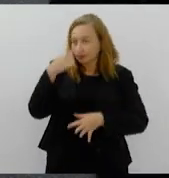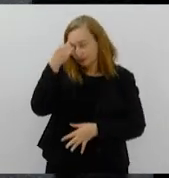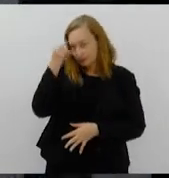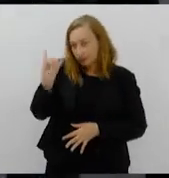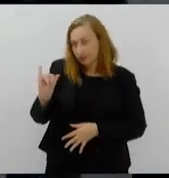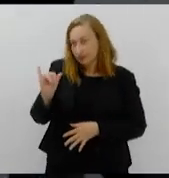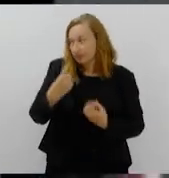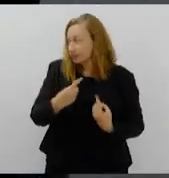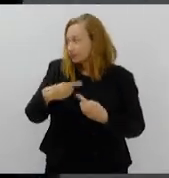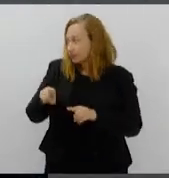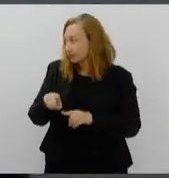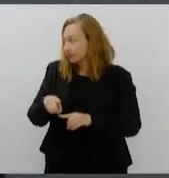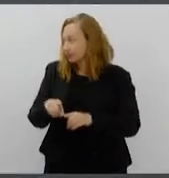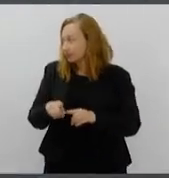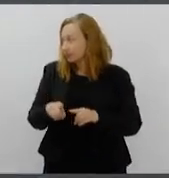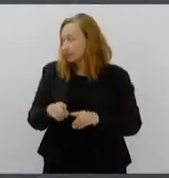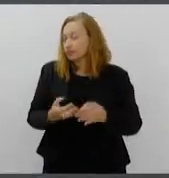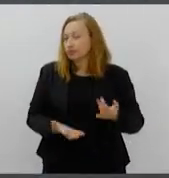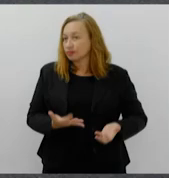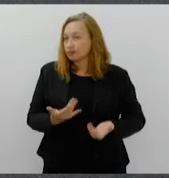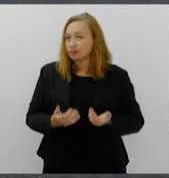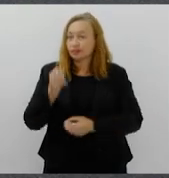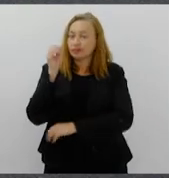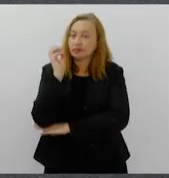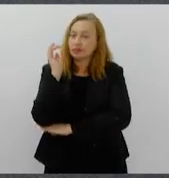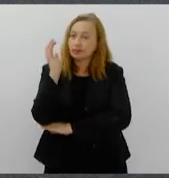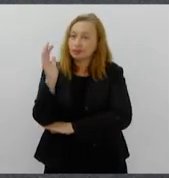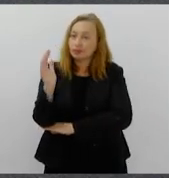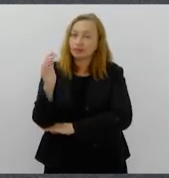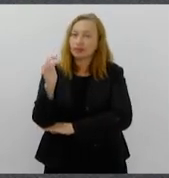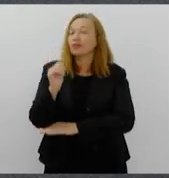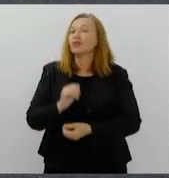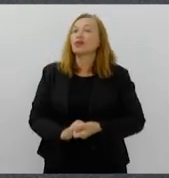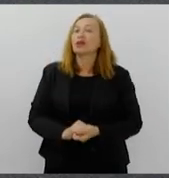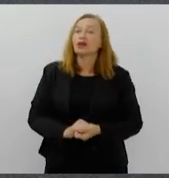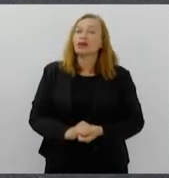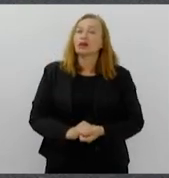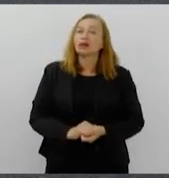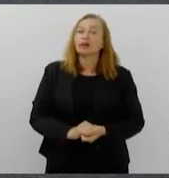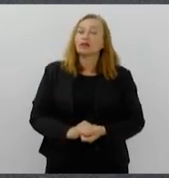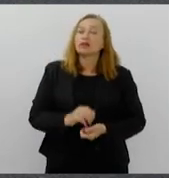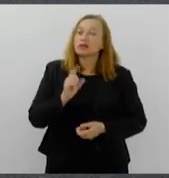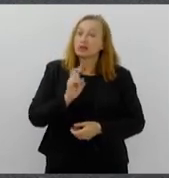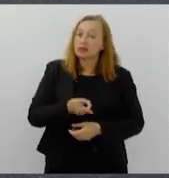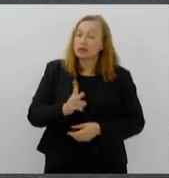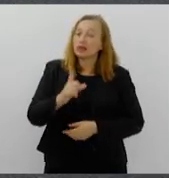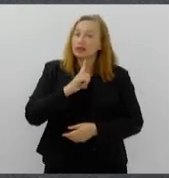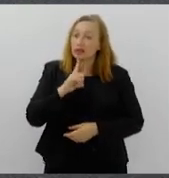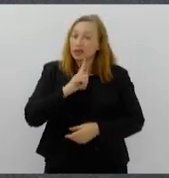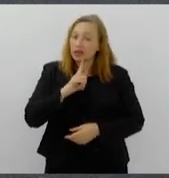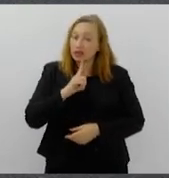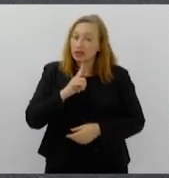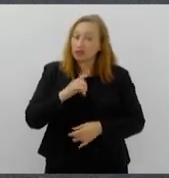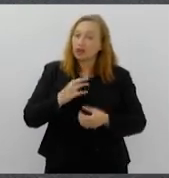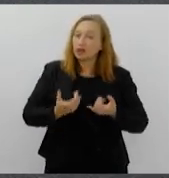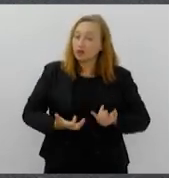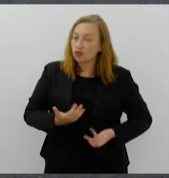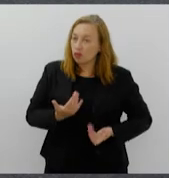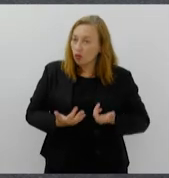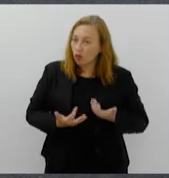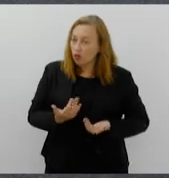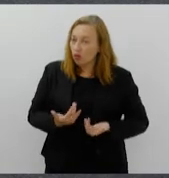e combate aos incêndios florestais. Muito importante. Cada vez que tem um incêndio desses, deputada Marina do